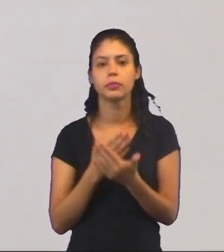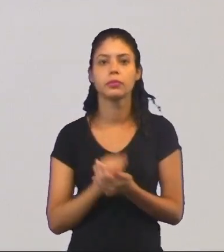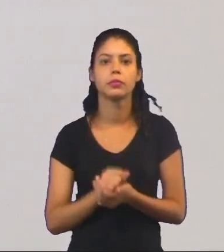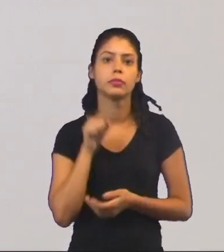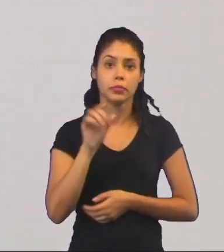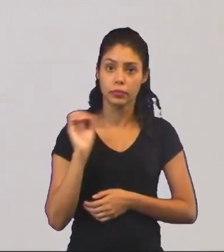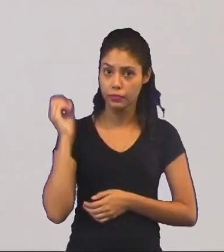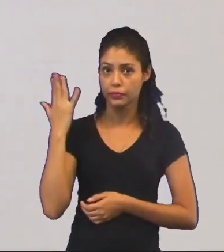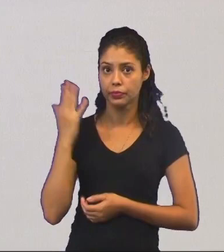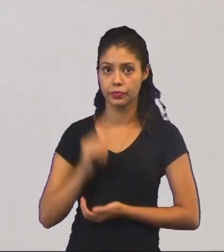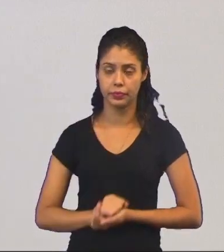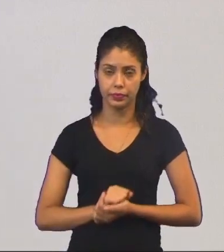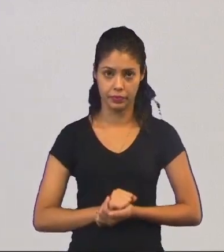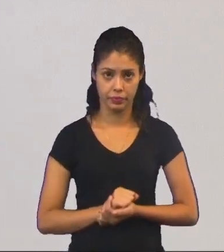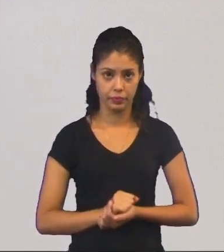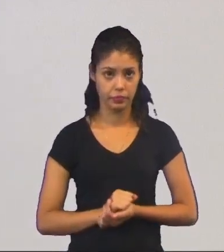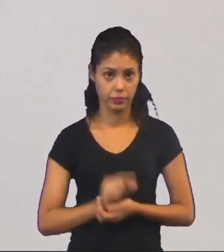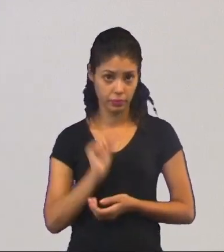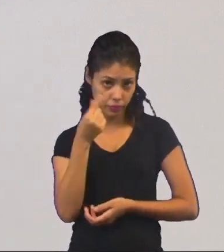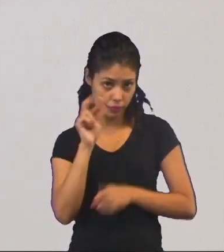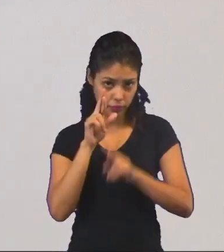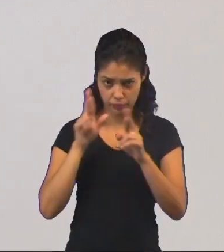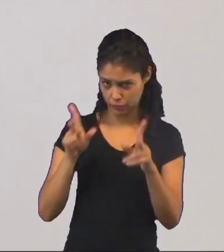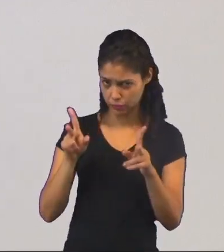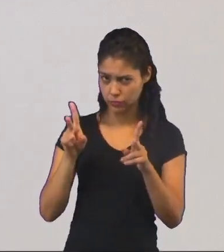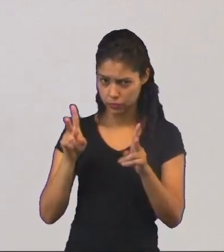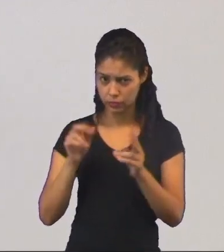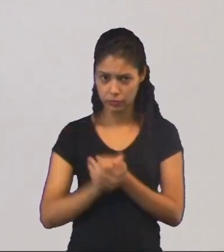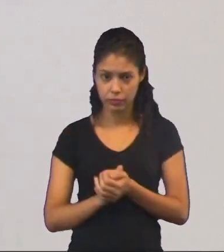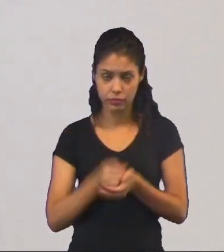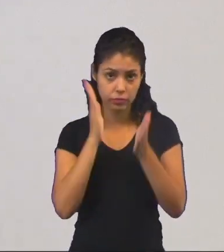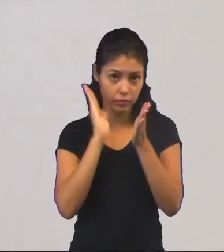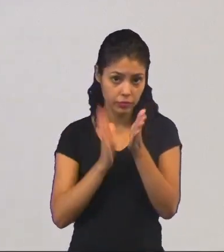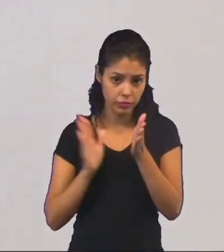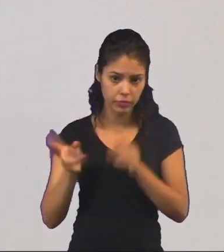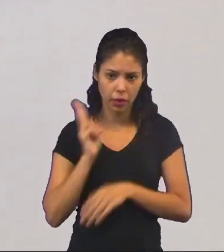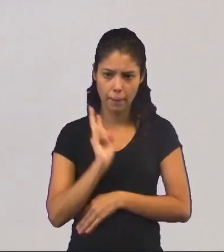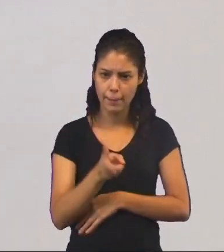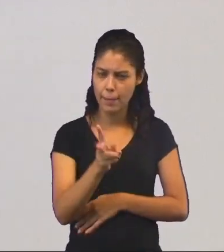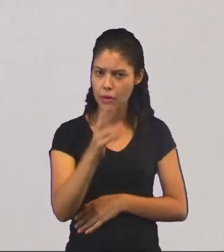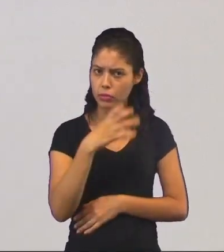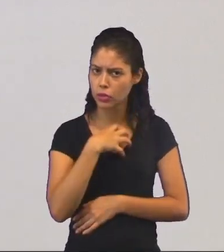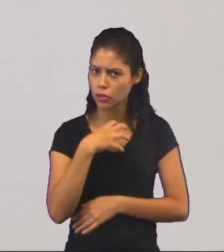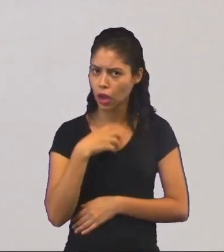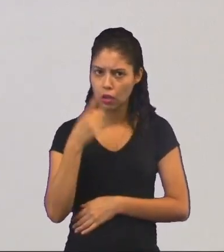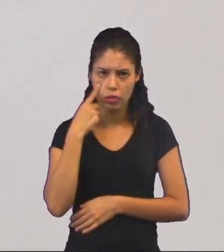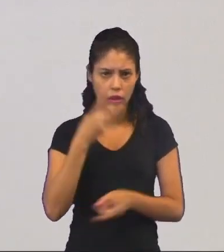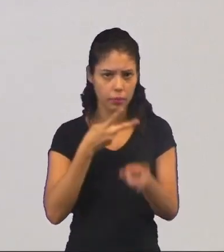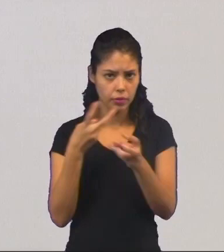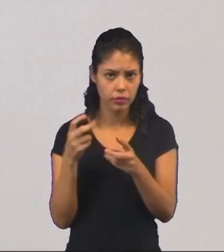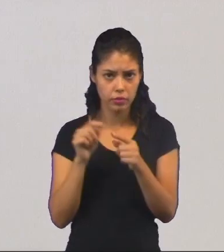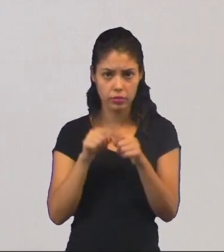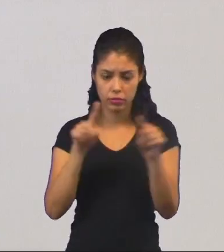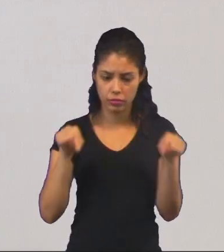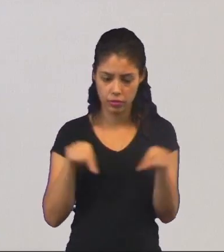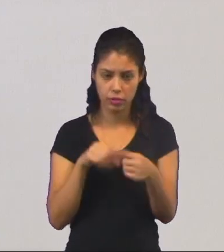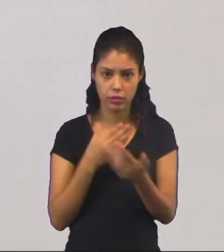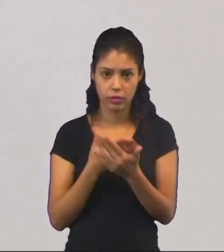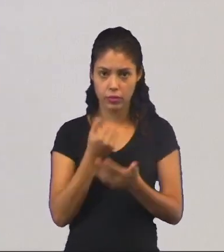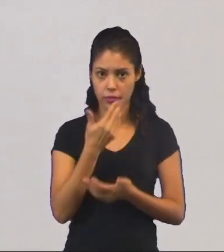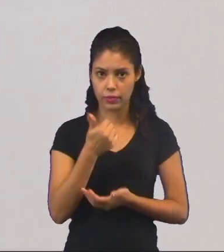Então nesse caso aqui é um pouco diferente mas é um mesmo sentido que vocês observam na sala